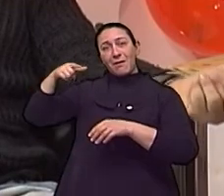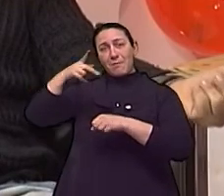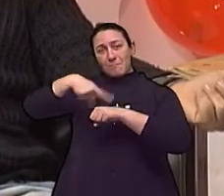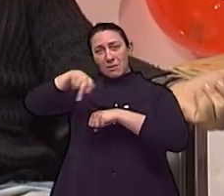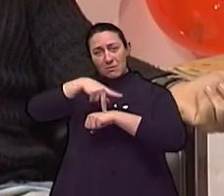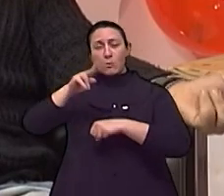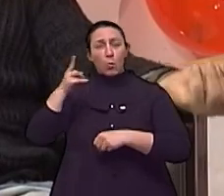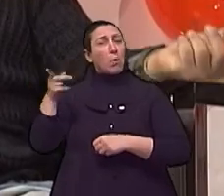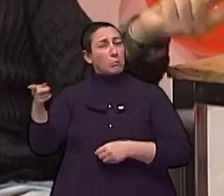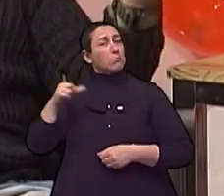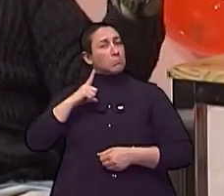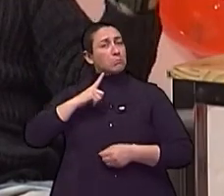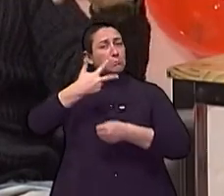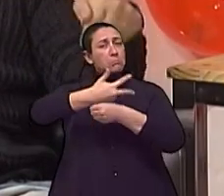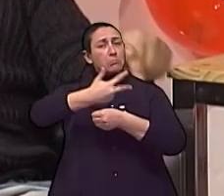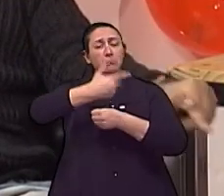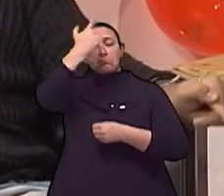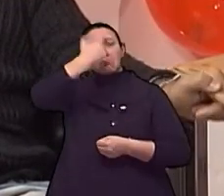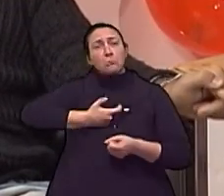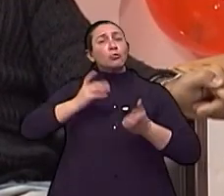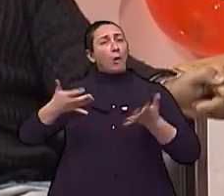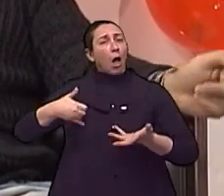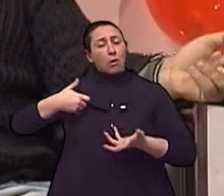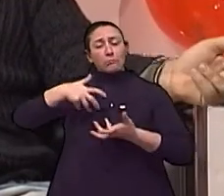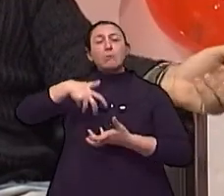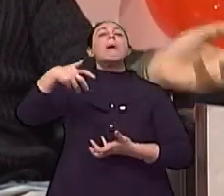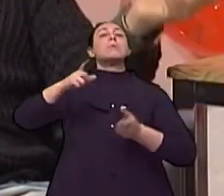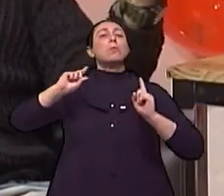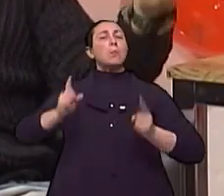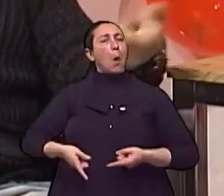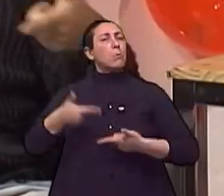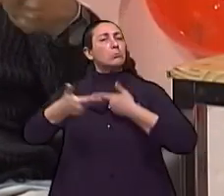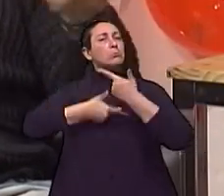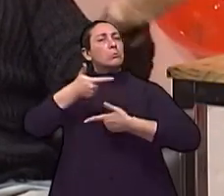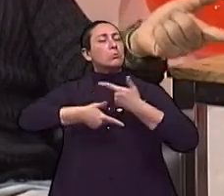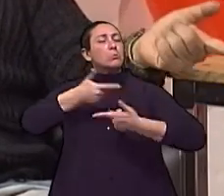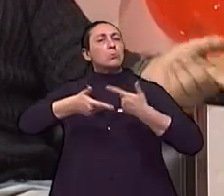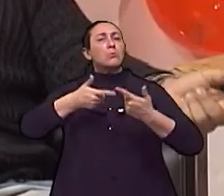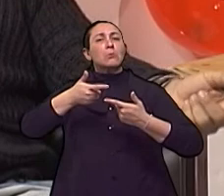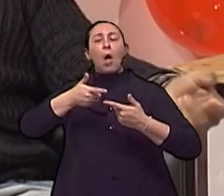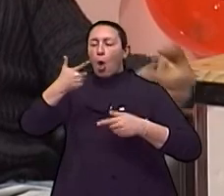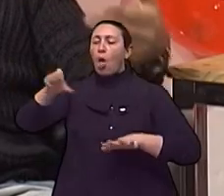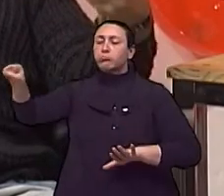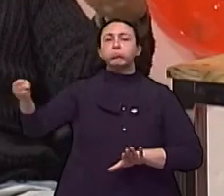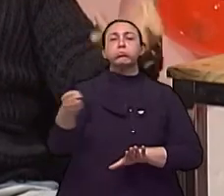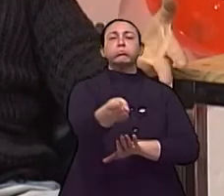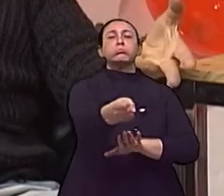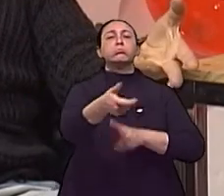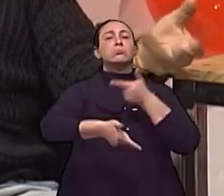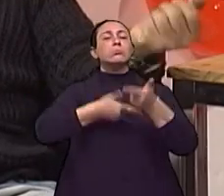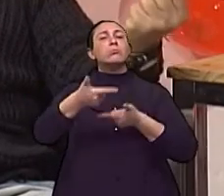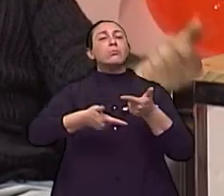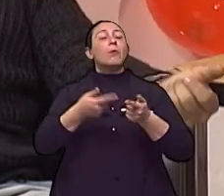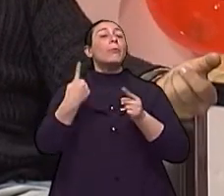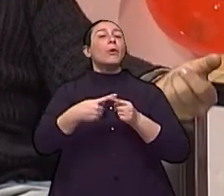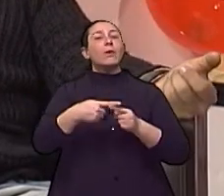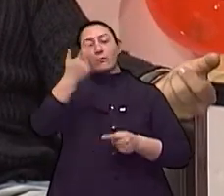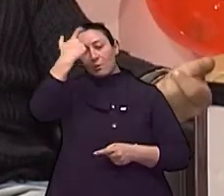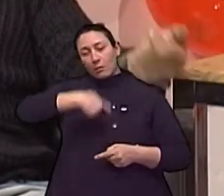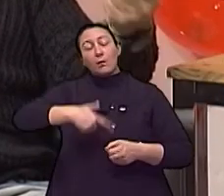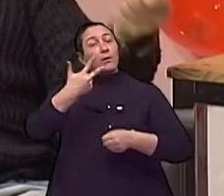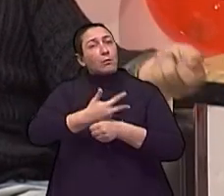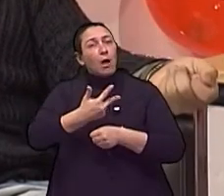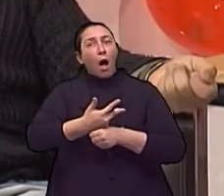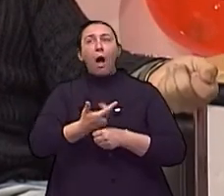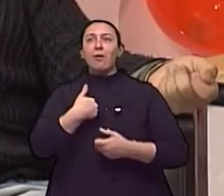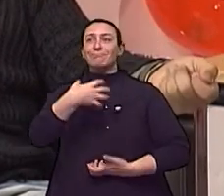é colocado no mercado de trabalho e aí eu acho que isso a alavanca novamente aquele que a gente a pouco tava falando que o idoso possa